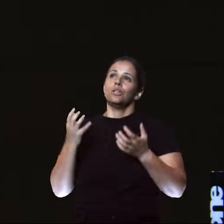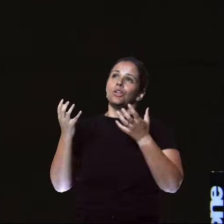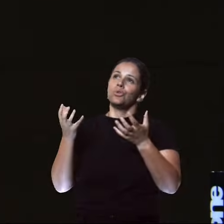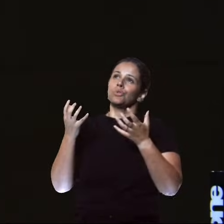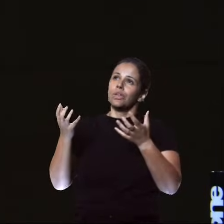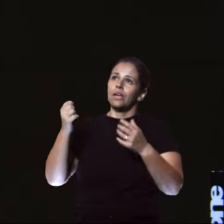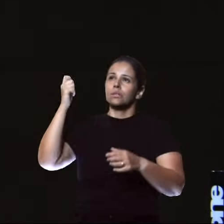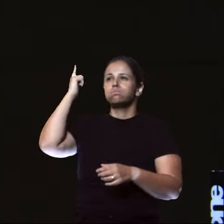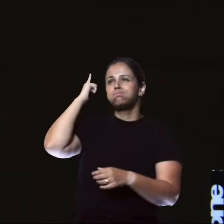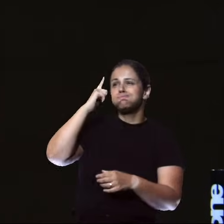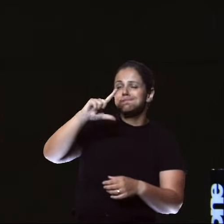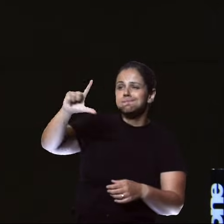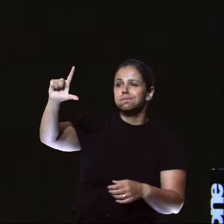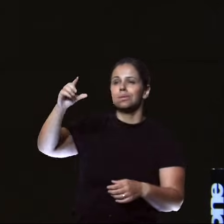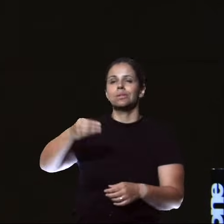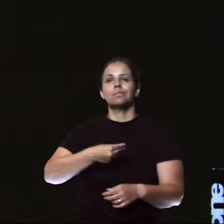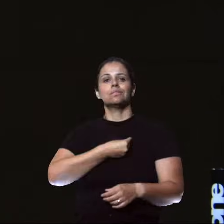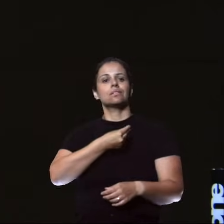mesma forma.